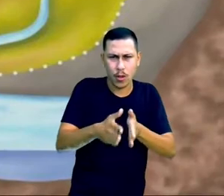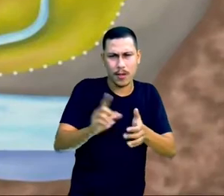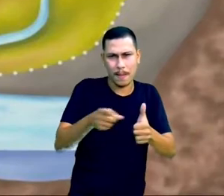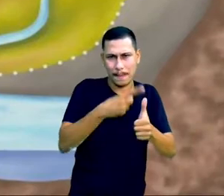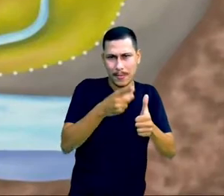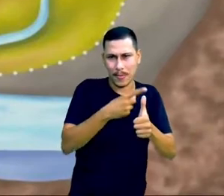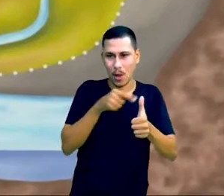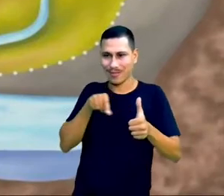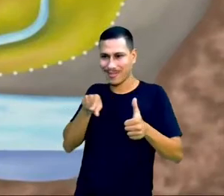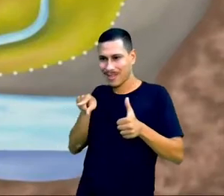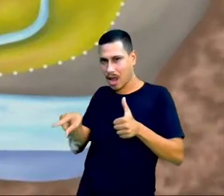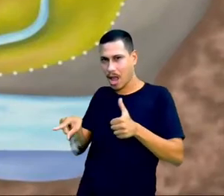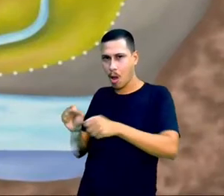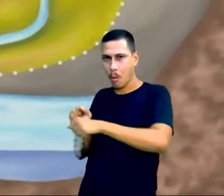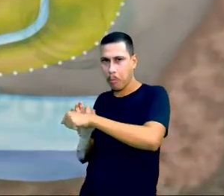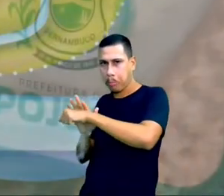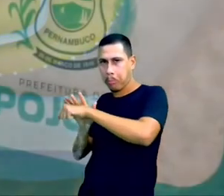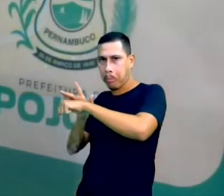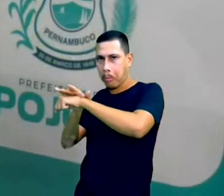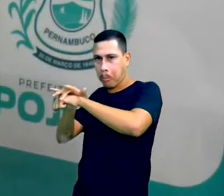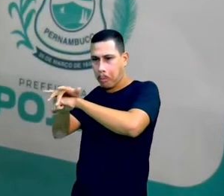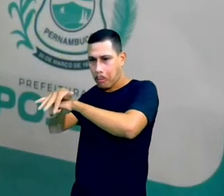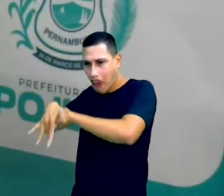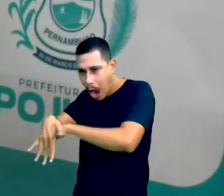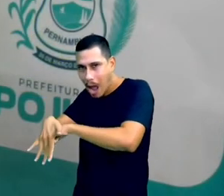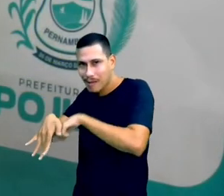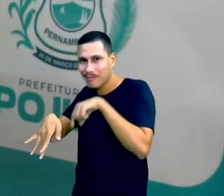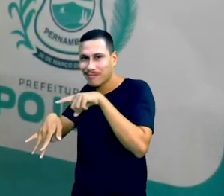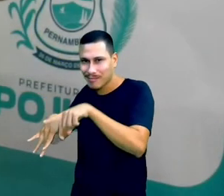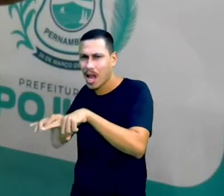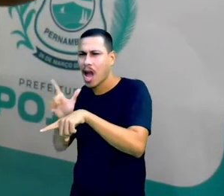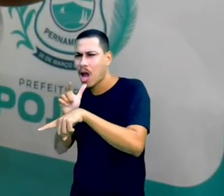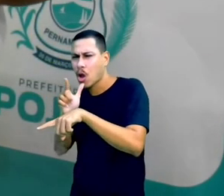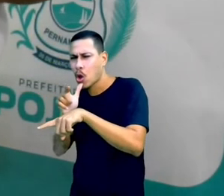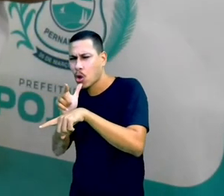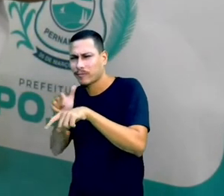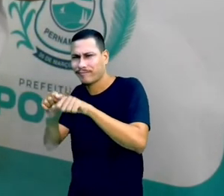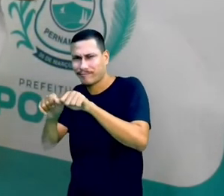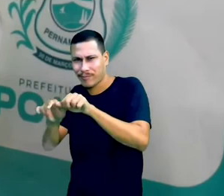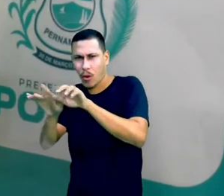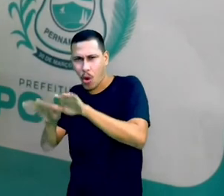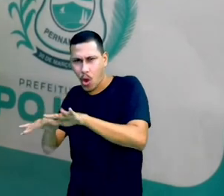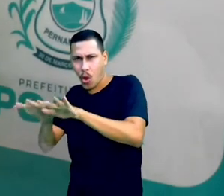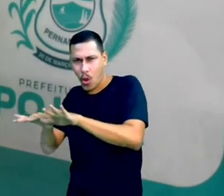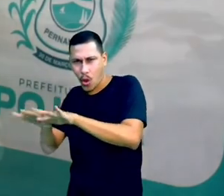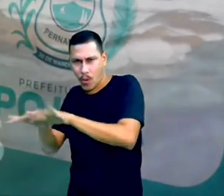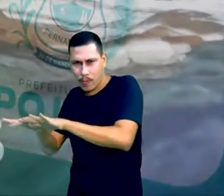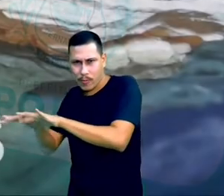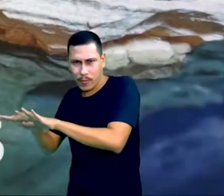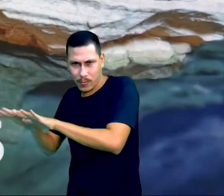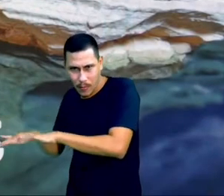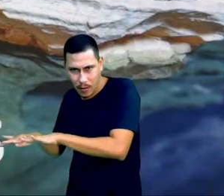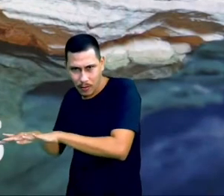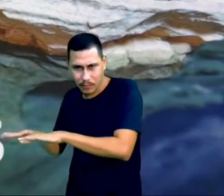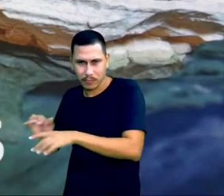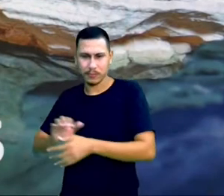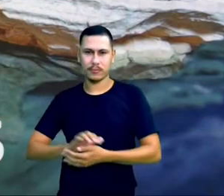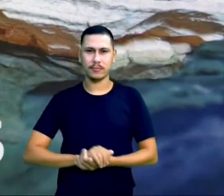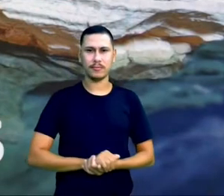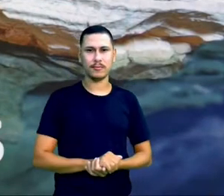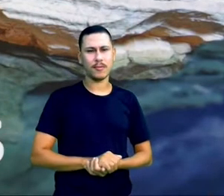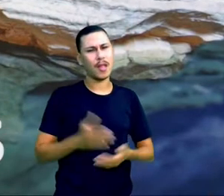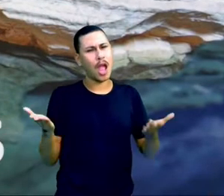deságua. O nosso rio Ipojuca deságua no Oceano Atlântico, ok? Vamos falar agora das águas